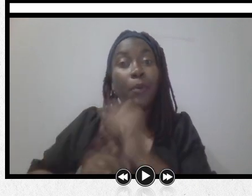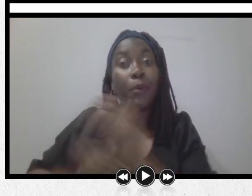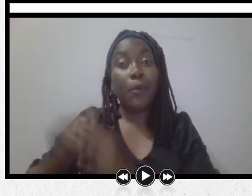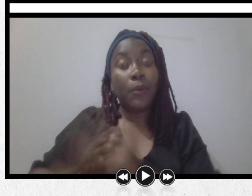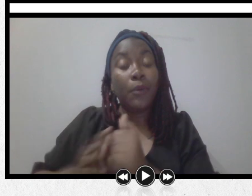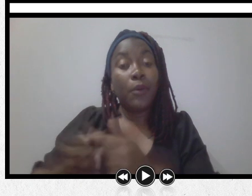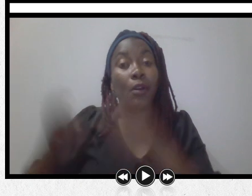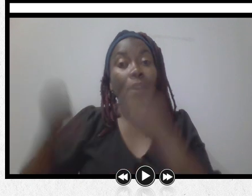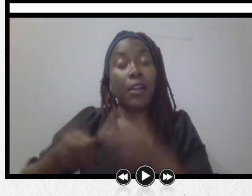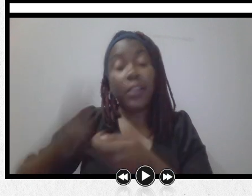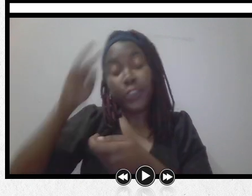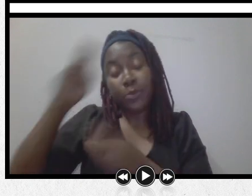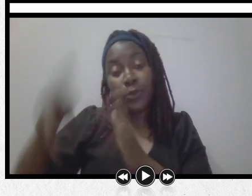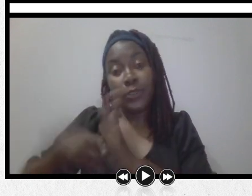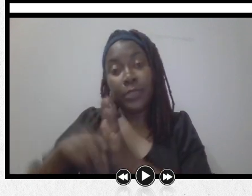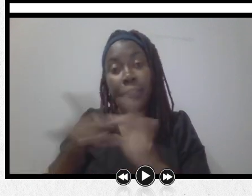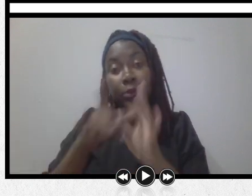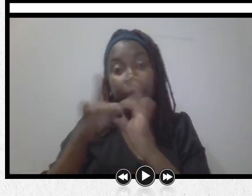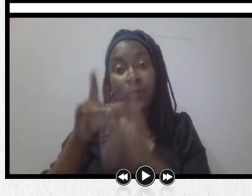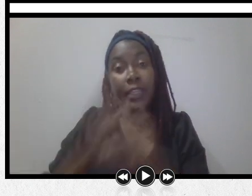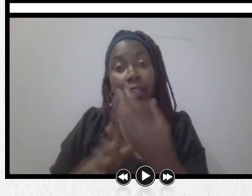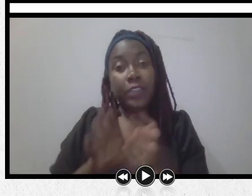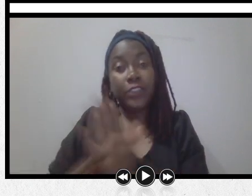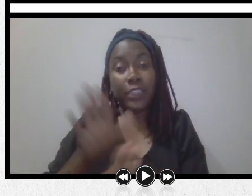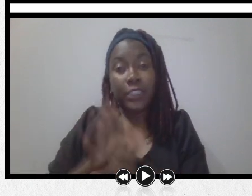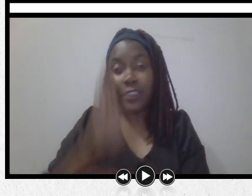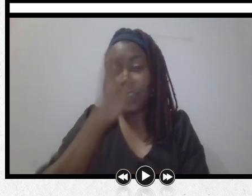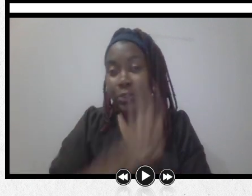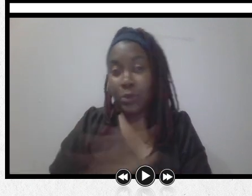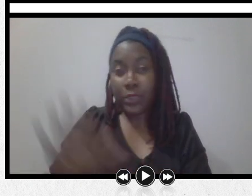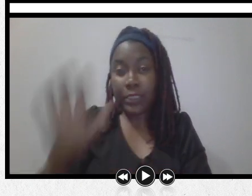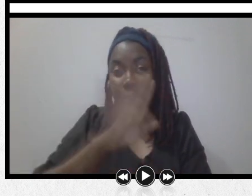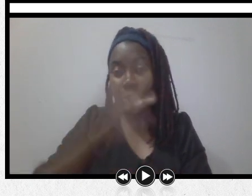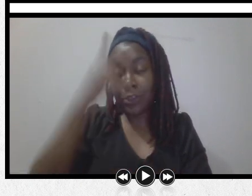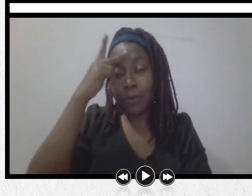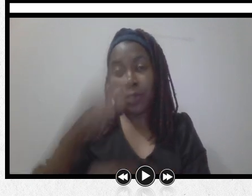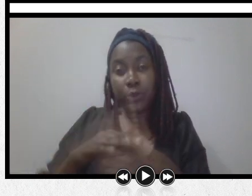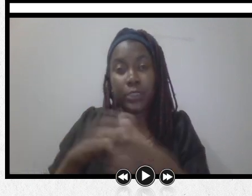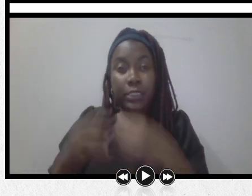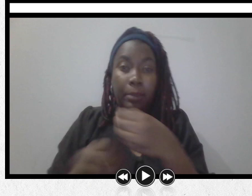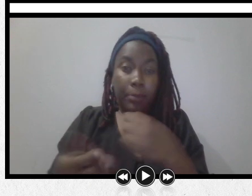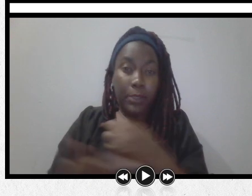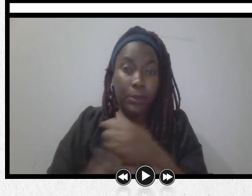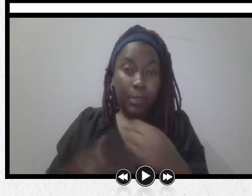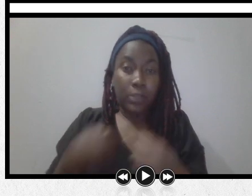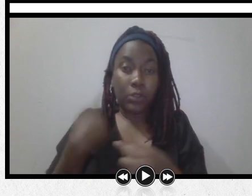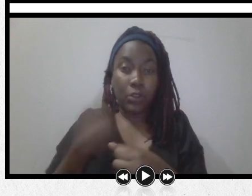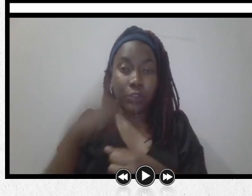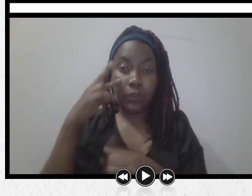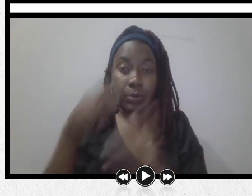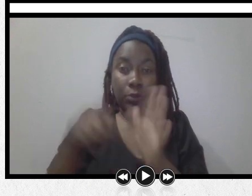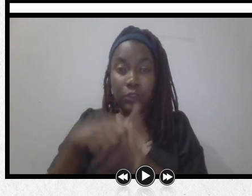sob responsabilidade da União criar diretrizes nacionais para o saneamento básico. Nós vimos que é o